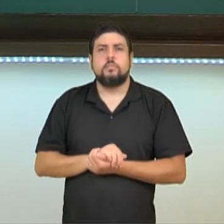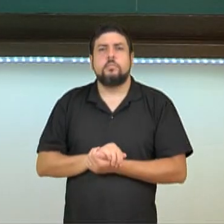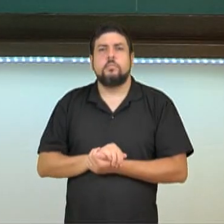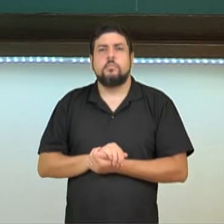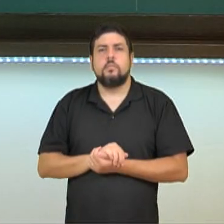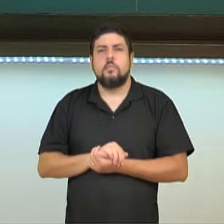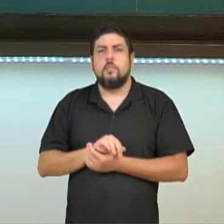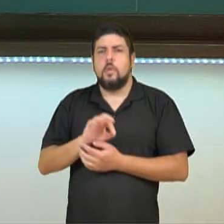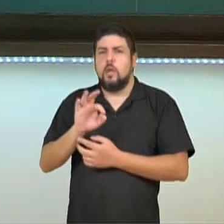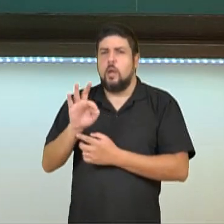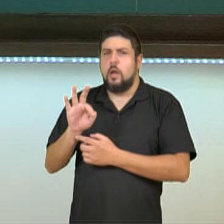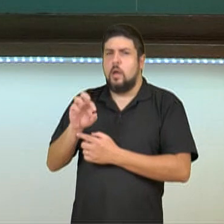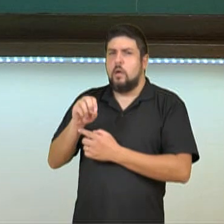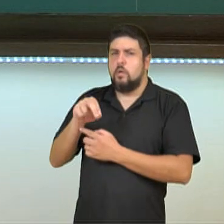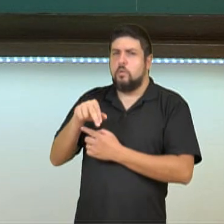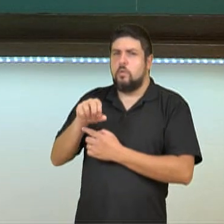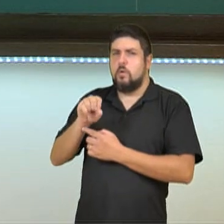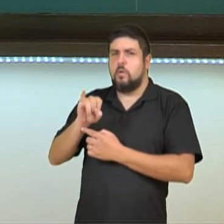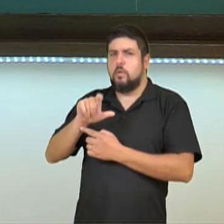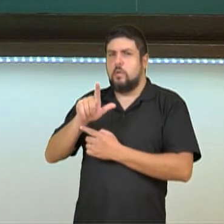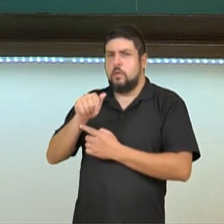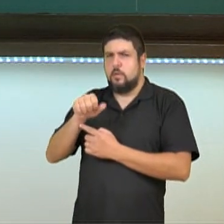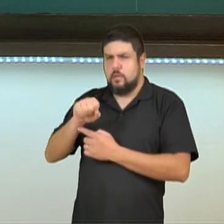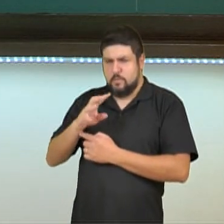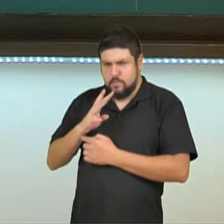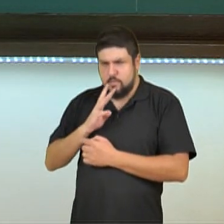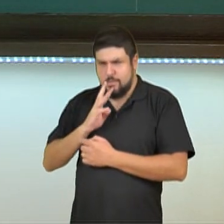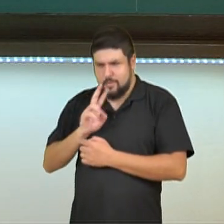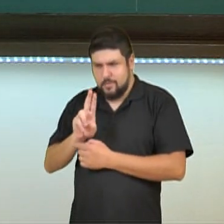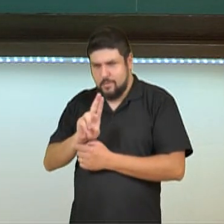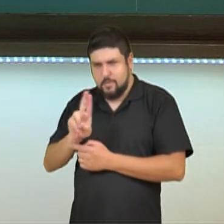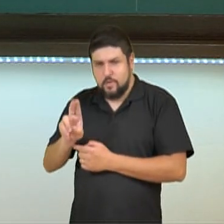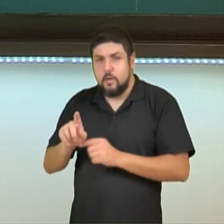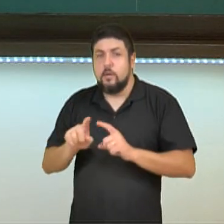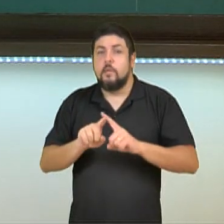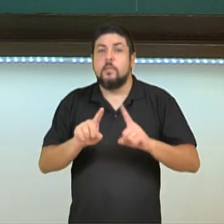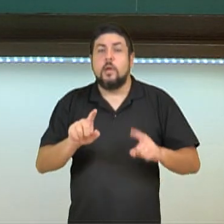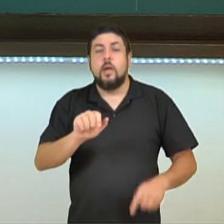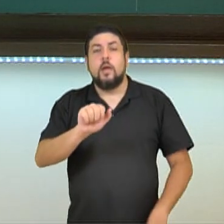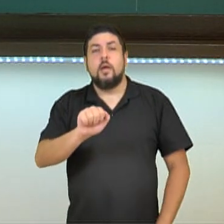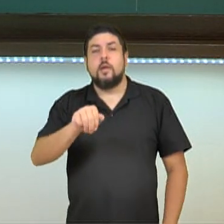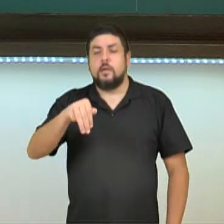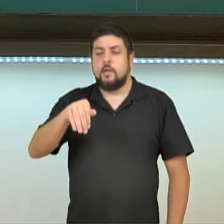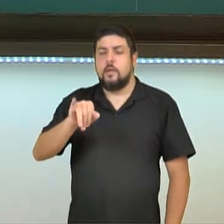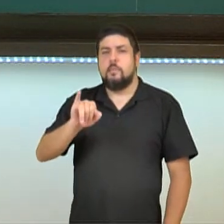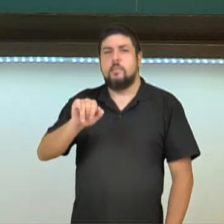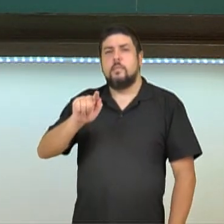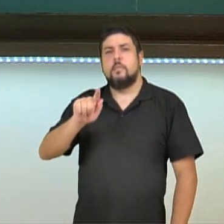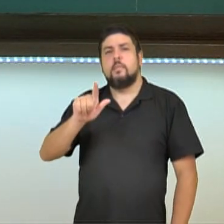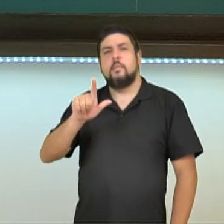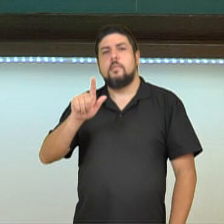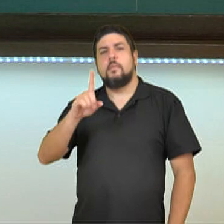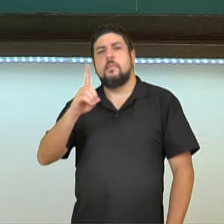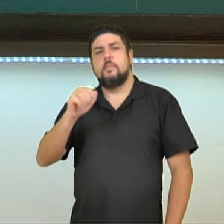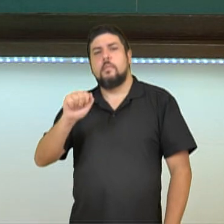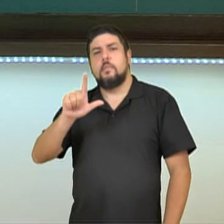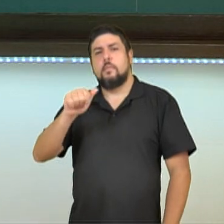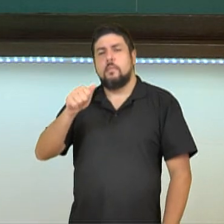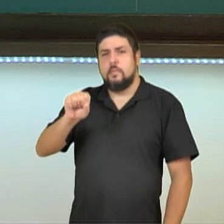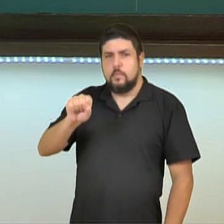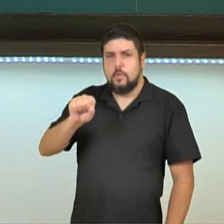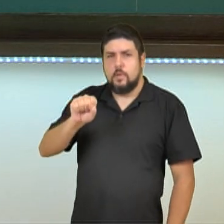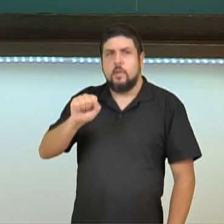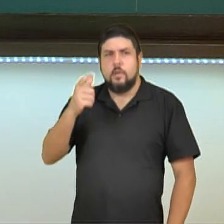Tonsilas, talvez com esse nome você não tenha ouvido falar, mas amígdalas, já ouviu falar delas, né? As amígdalas são